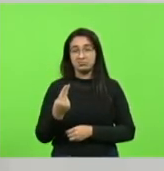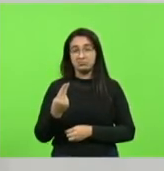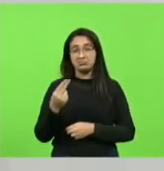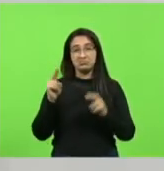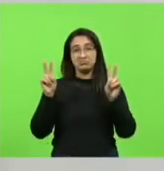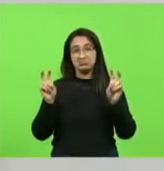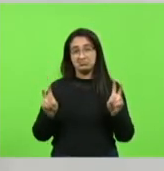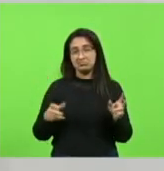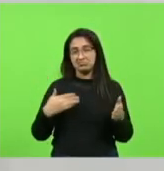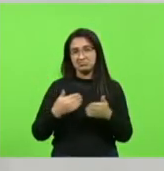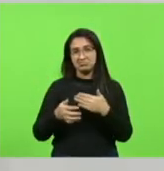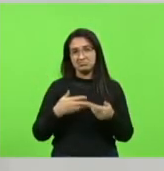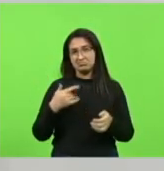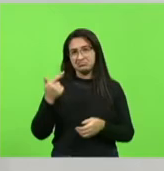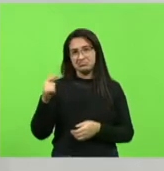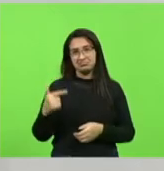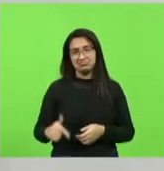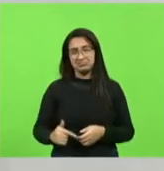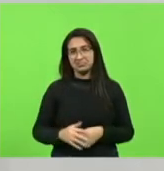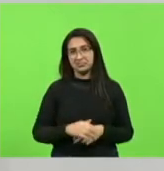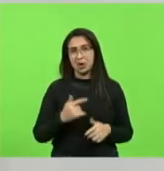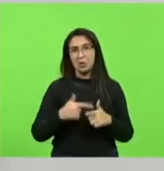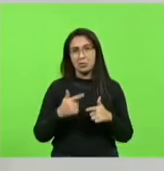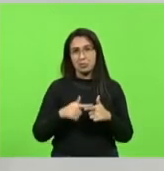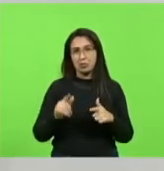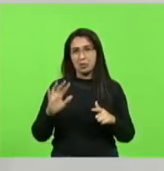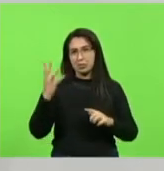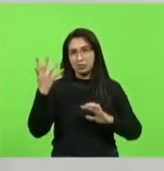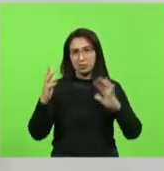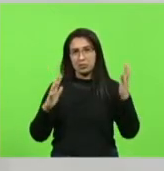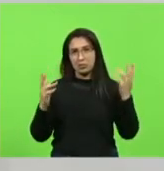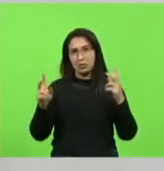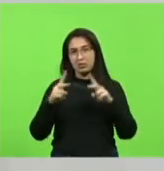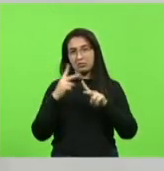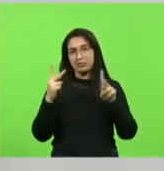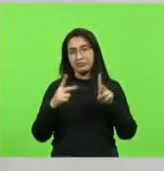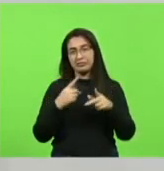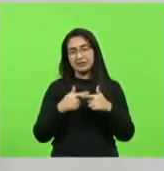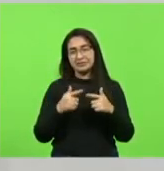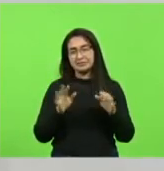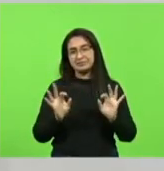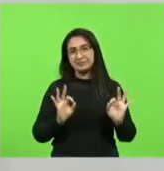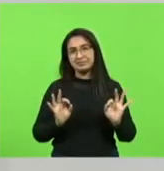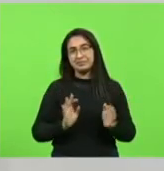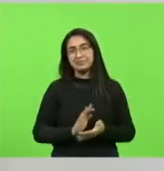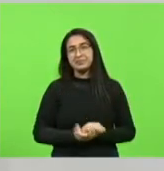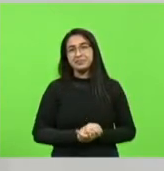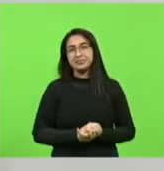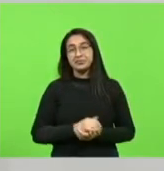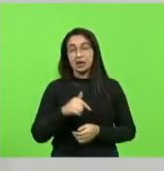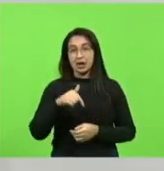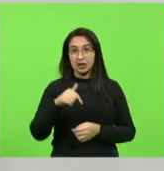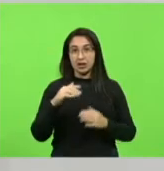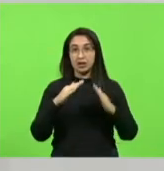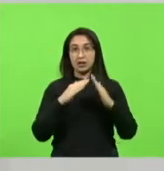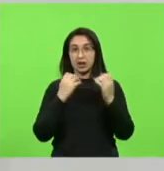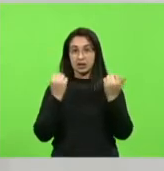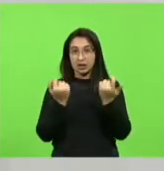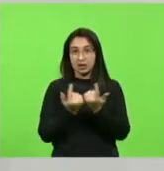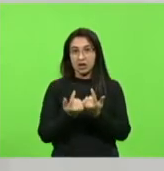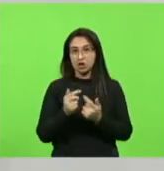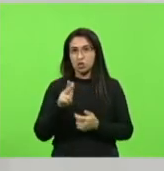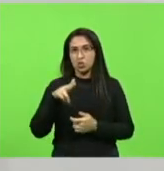de catástrofe. Esta casa e os colegas parlamentares nunca se curvaram